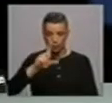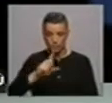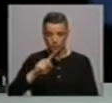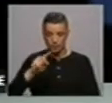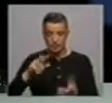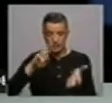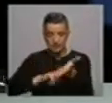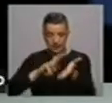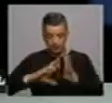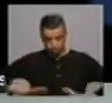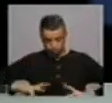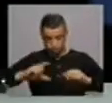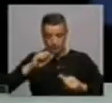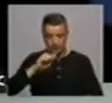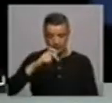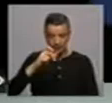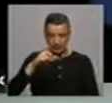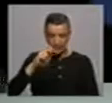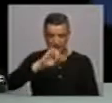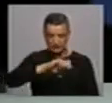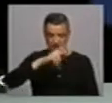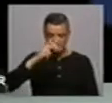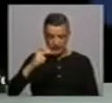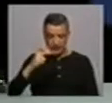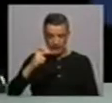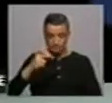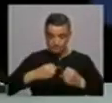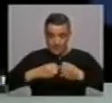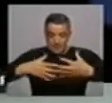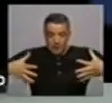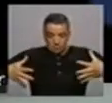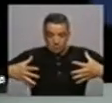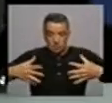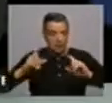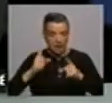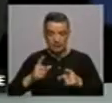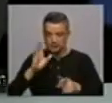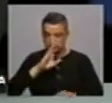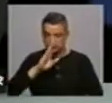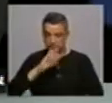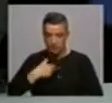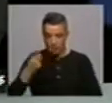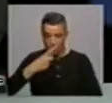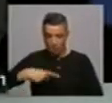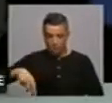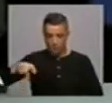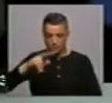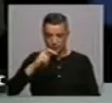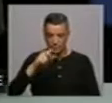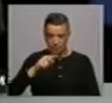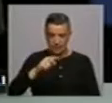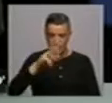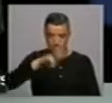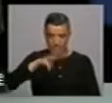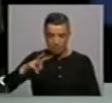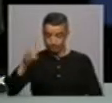de crescimento de uma galáxia parecida com a Via Láctea. Pode parecer muito, mas se nós regressássemos daqui a 3 mil milhões de anos à